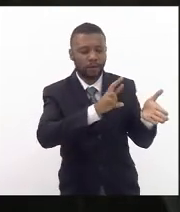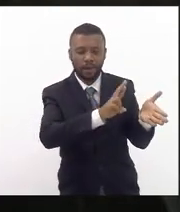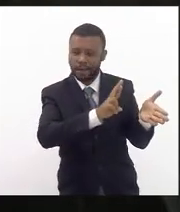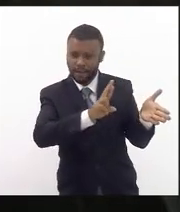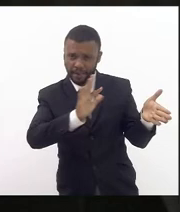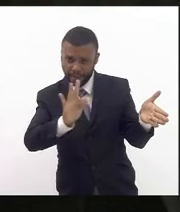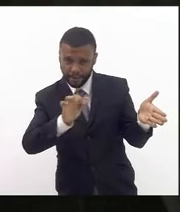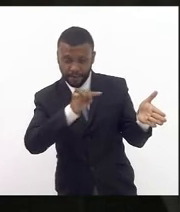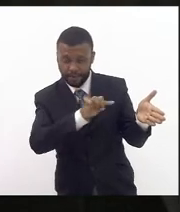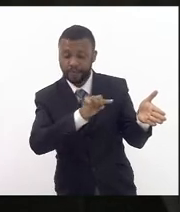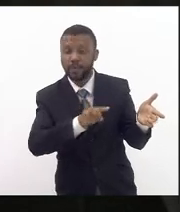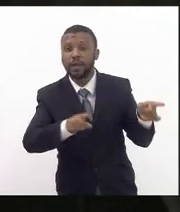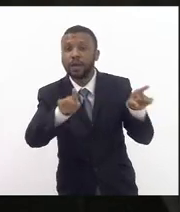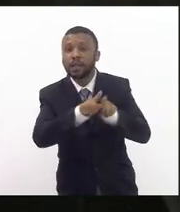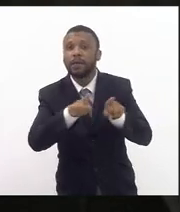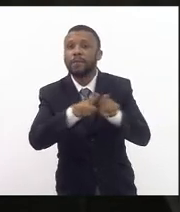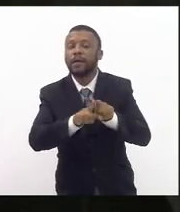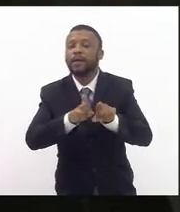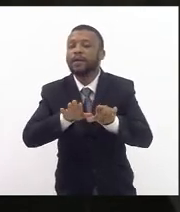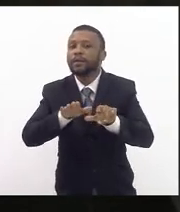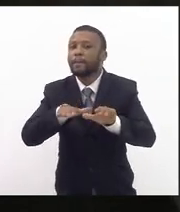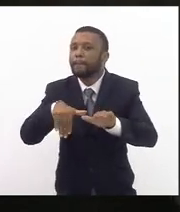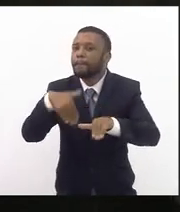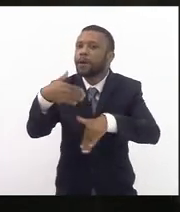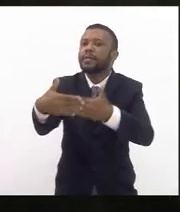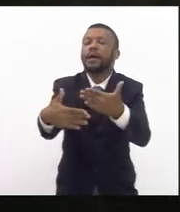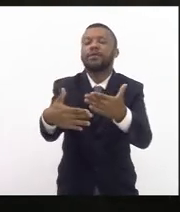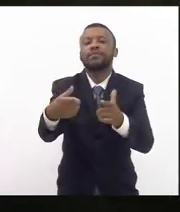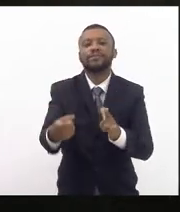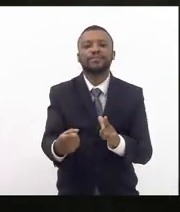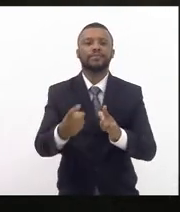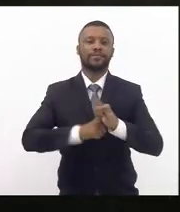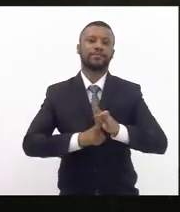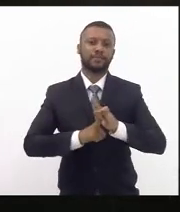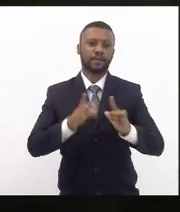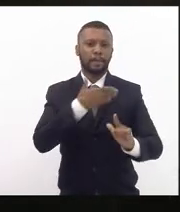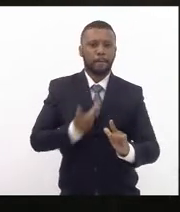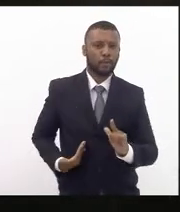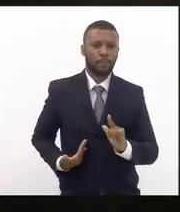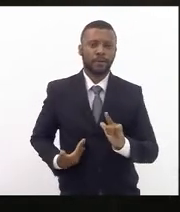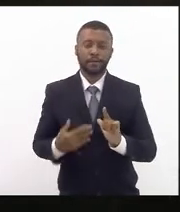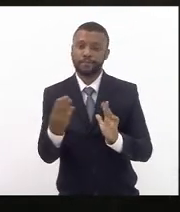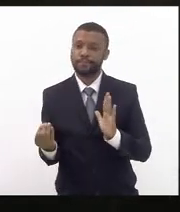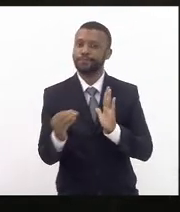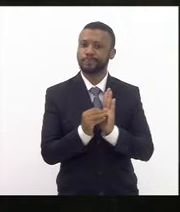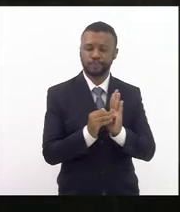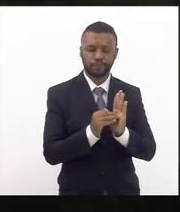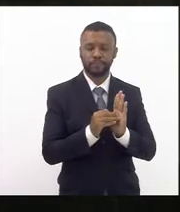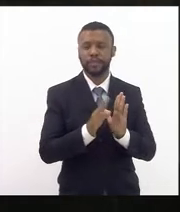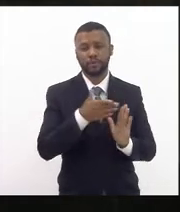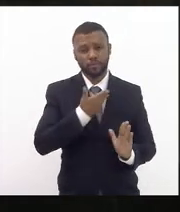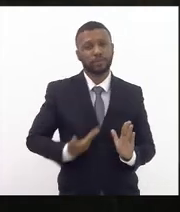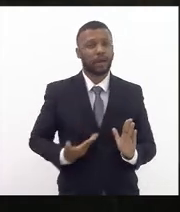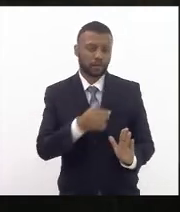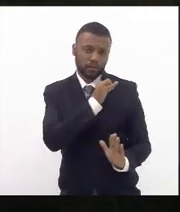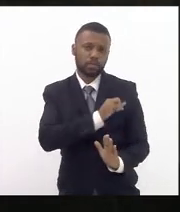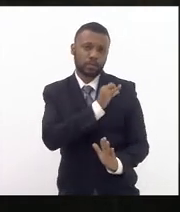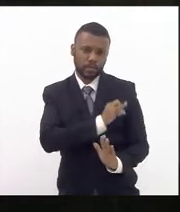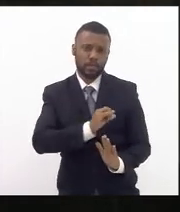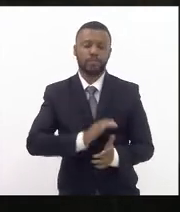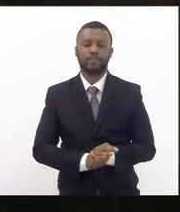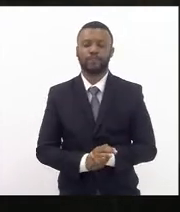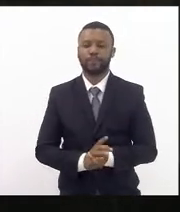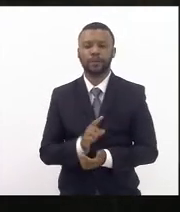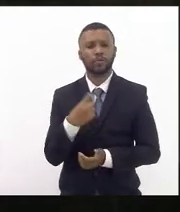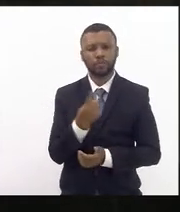todo o processo de dívida pública colocado no estado do Rio de Janeiro. E nós apresentamos,